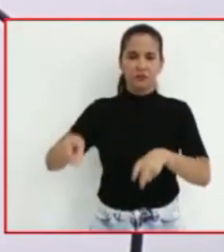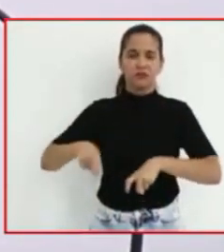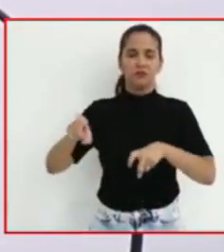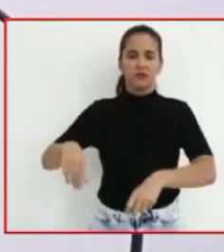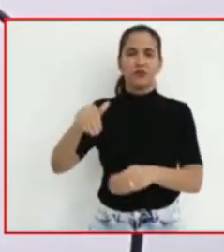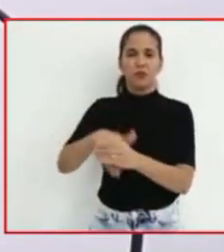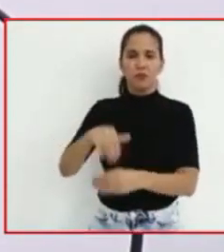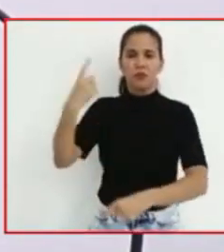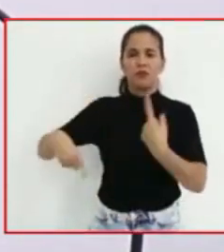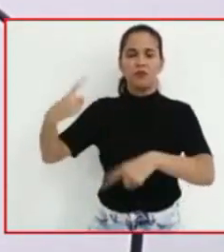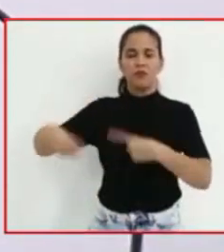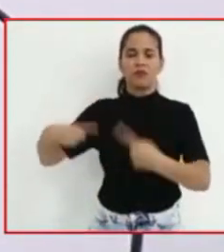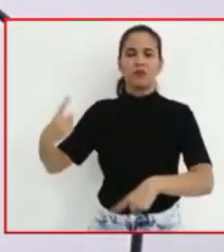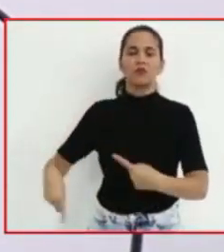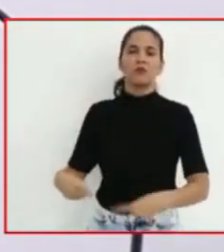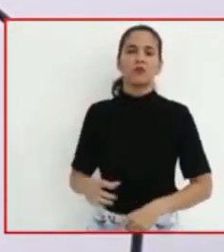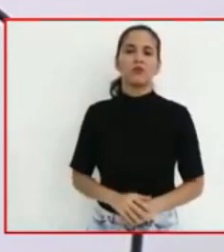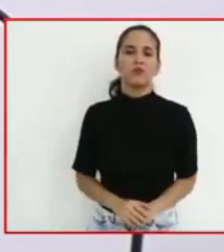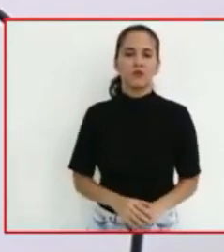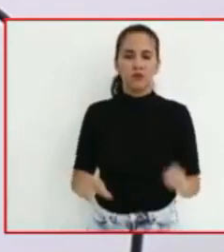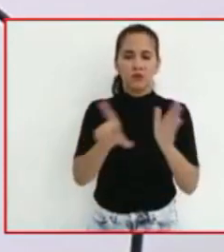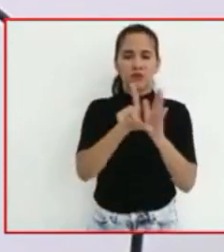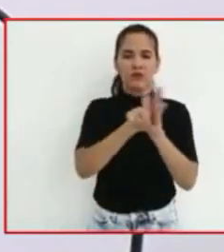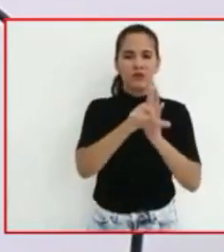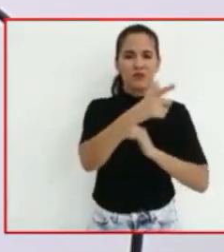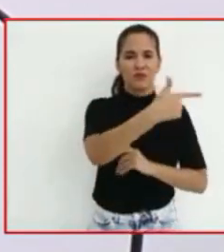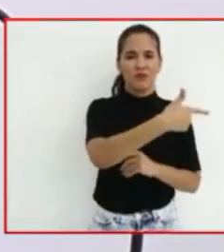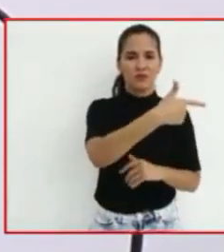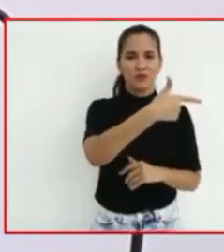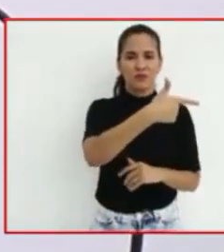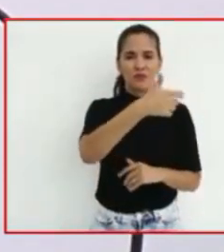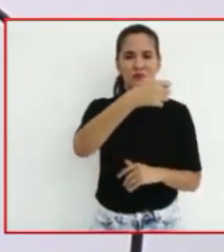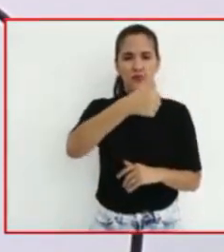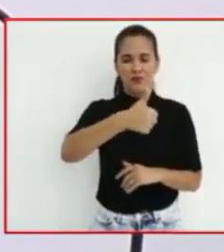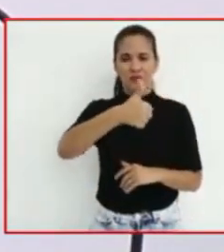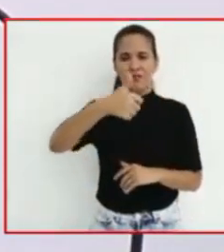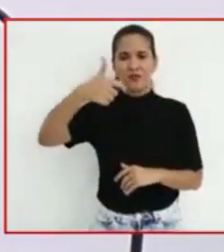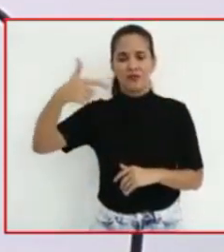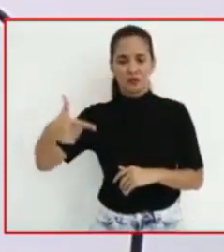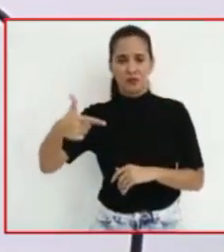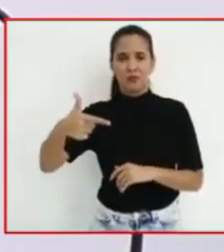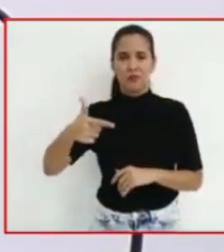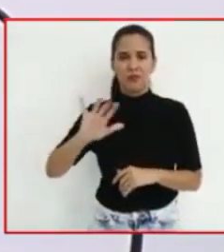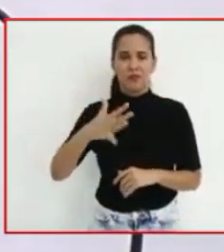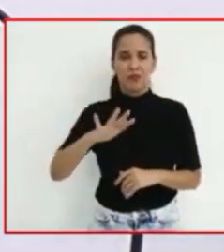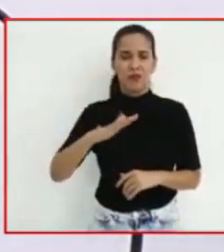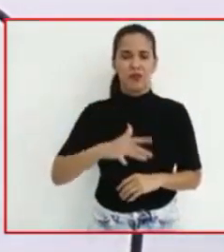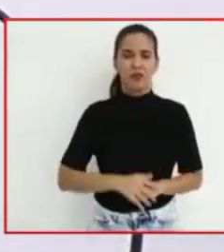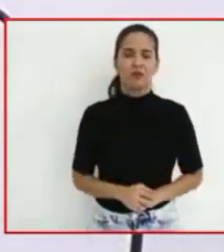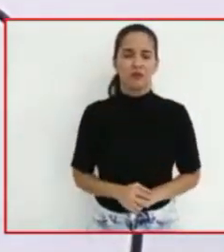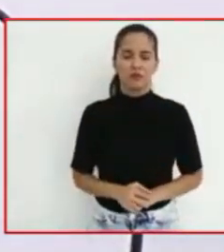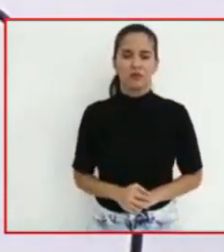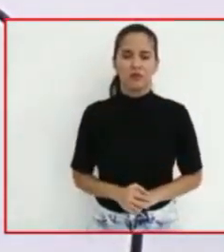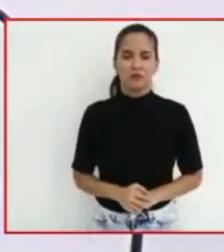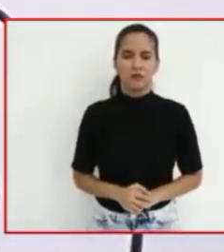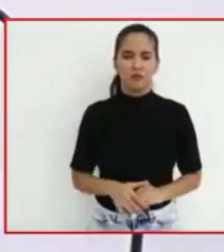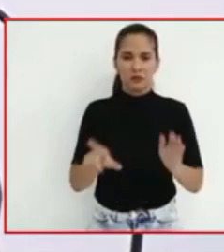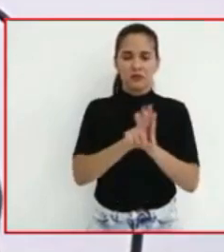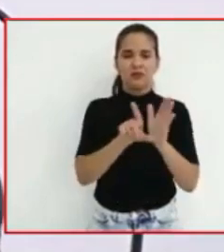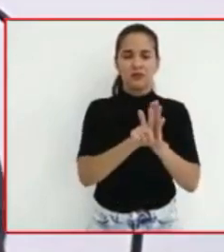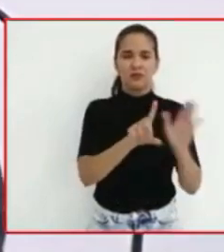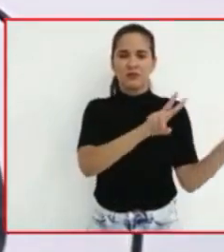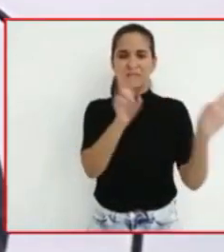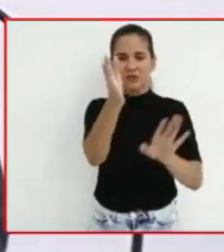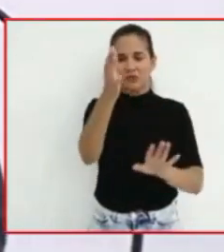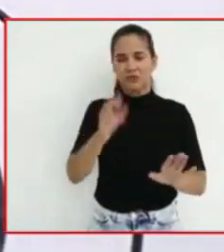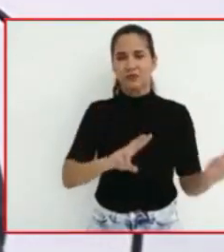contra. Na legislatura de 2012 a 2016 e na legislatura passada. Tenho